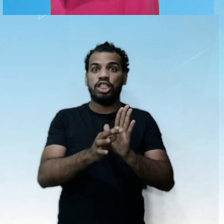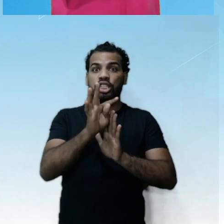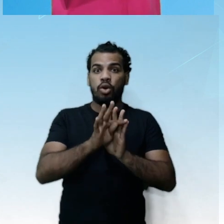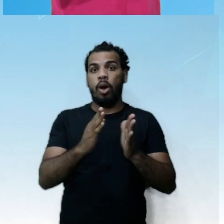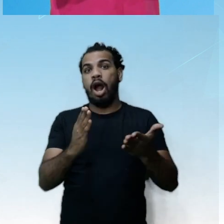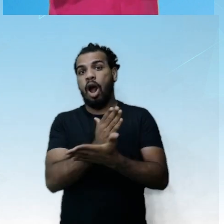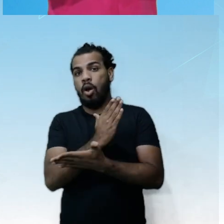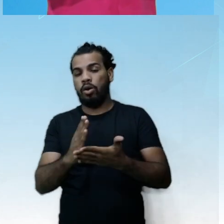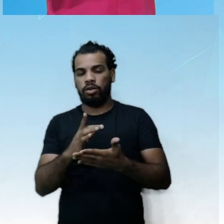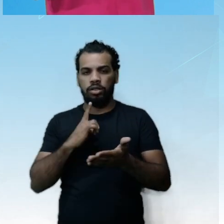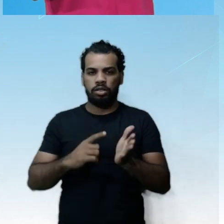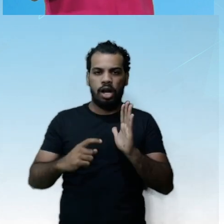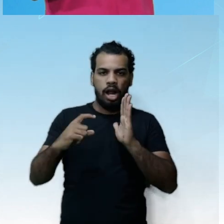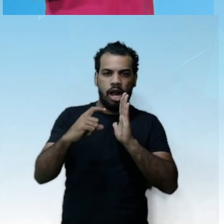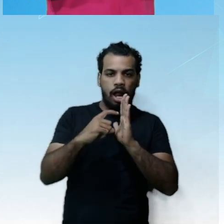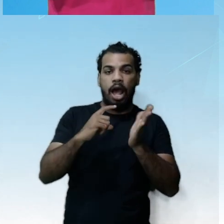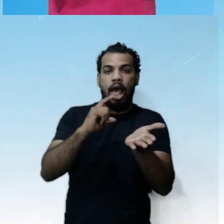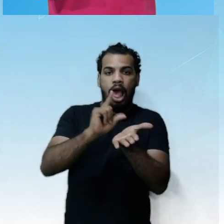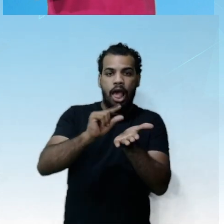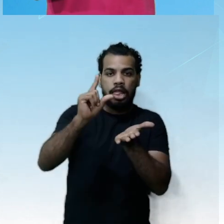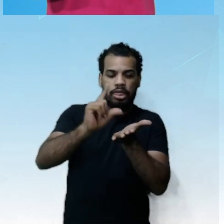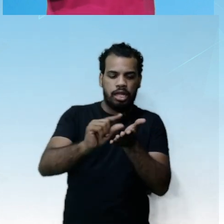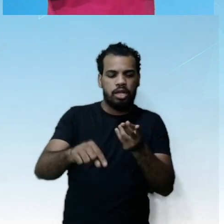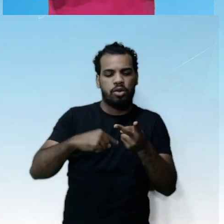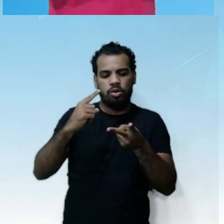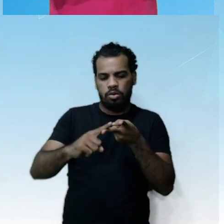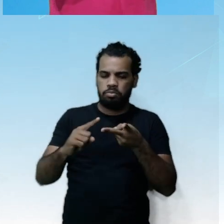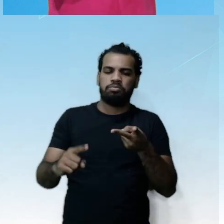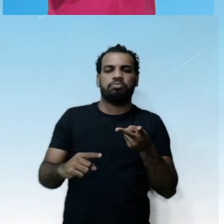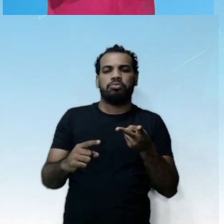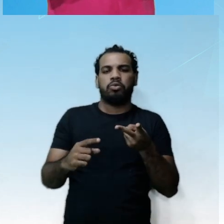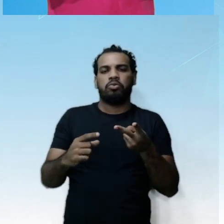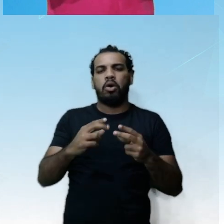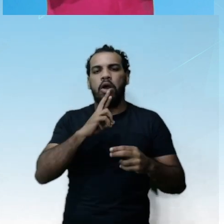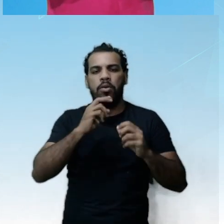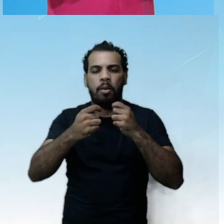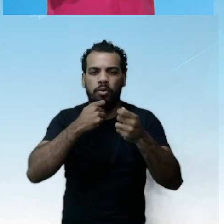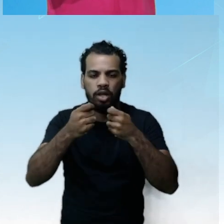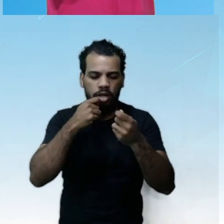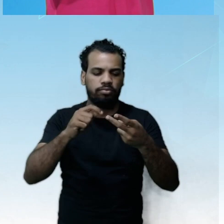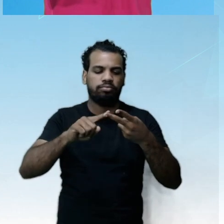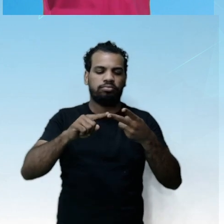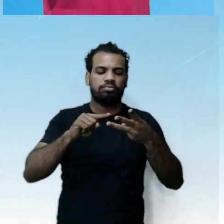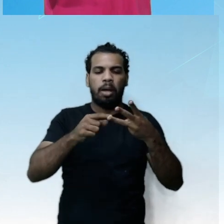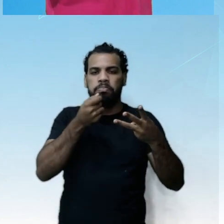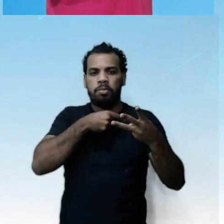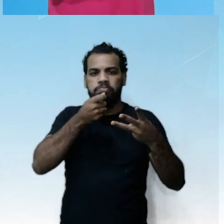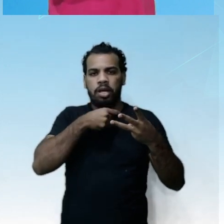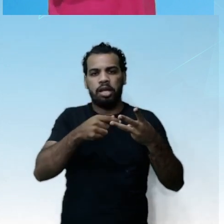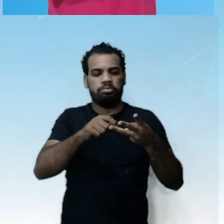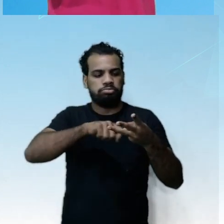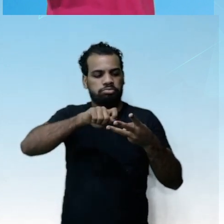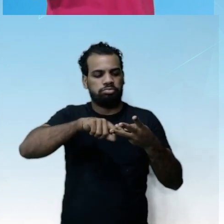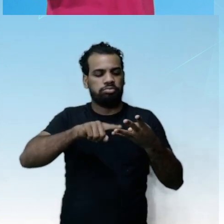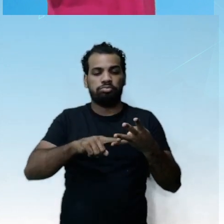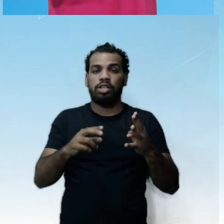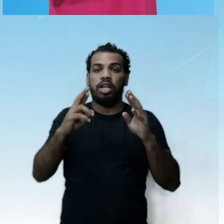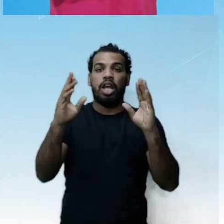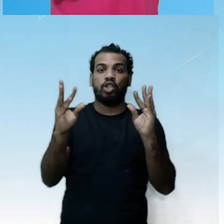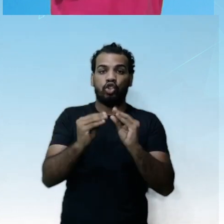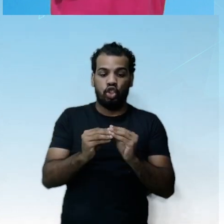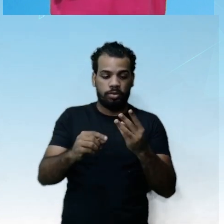O artigo, a crônica, o conto, uma reportagem, nós temos o resumo,